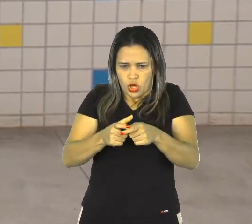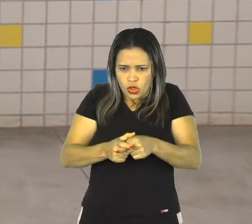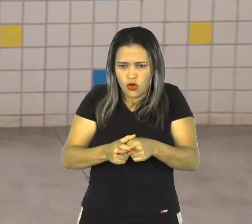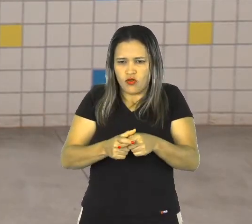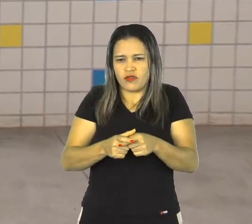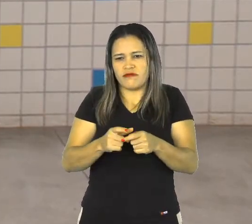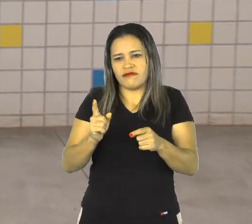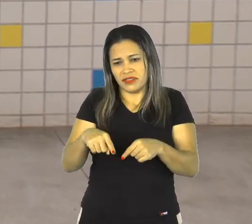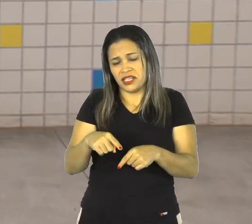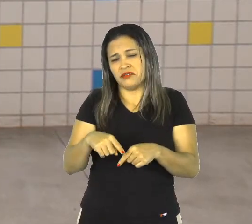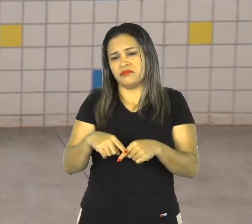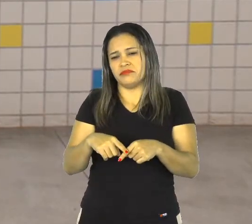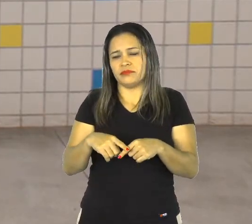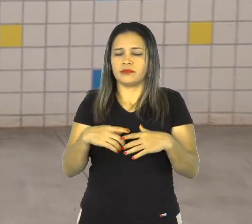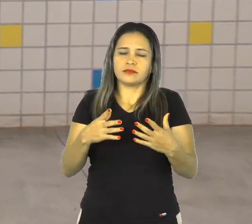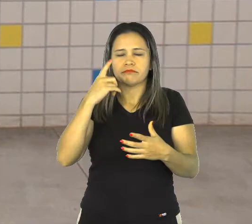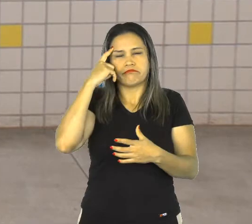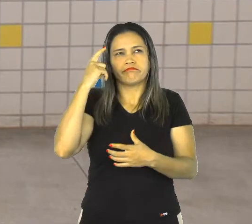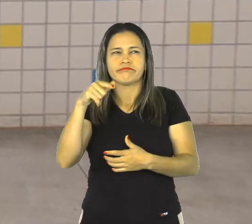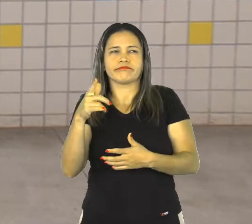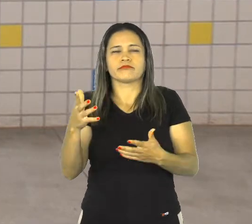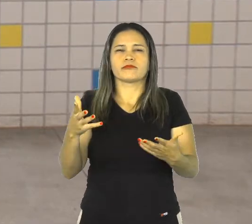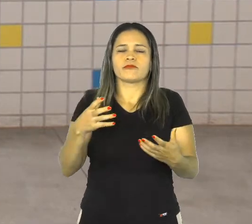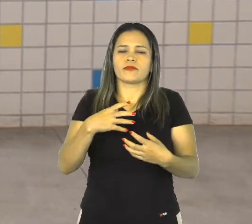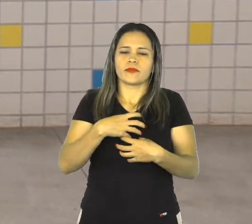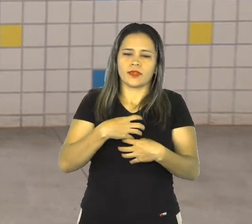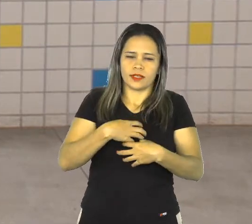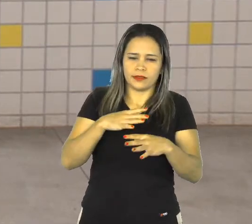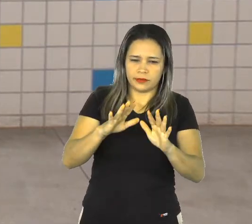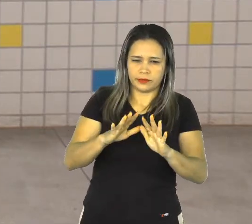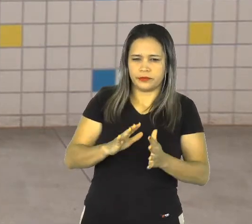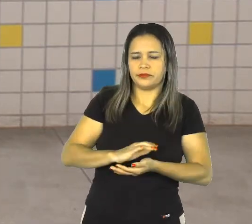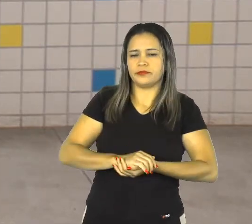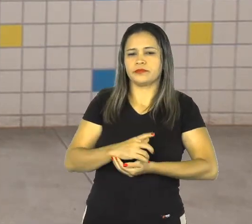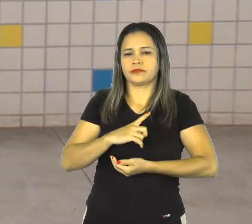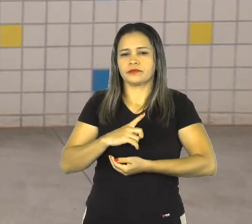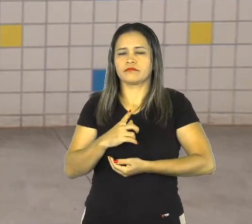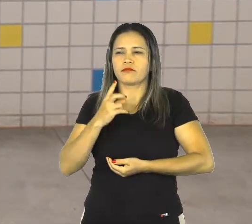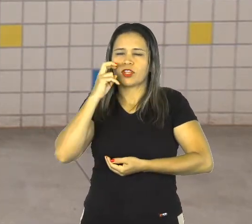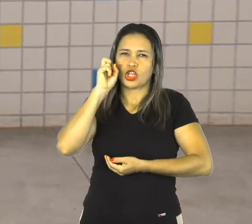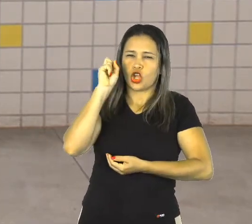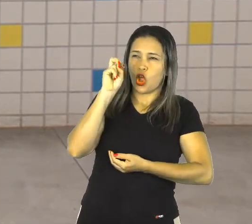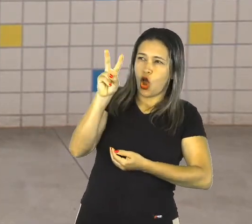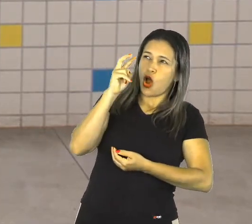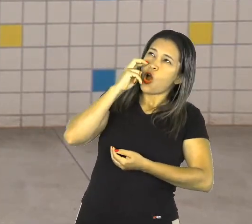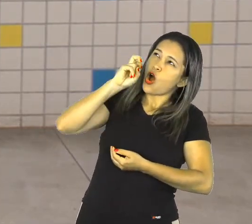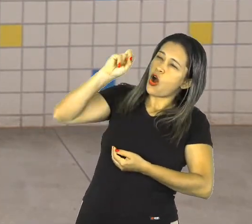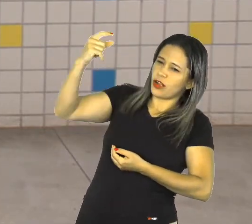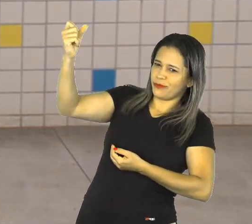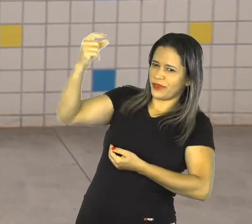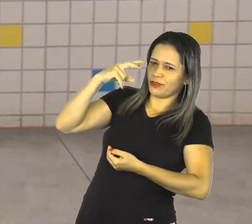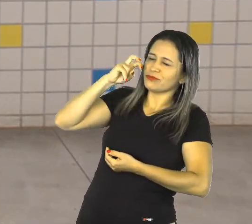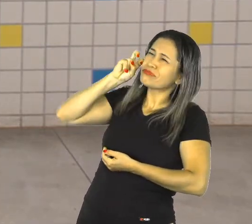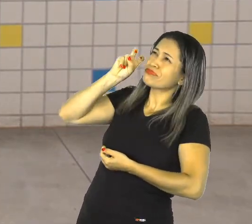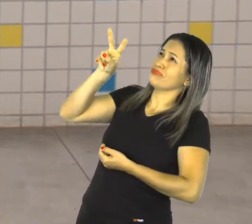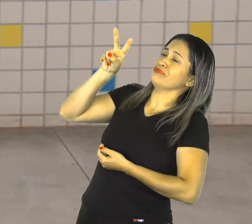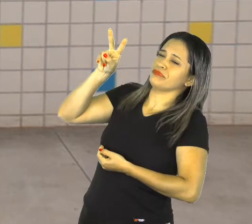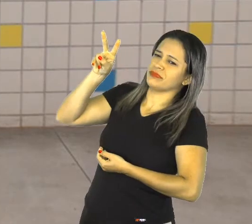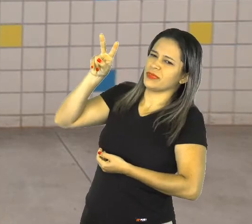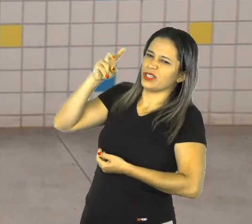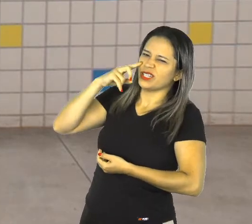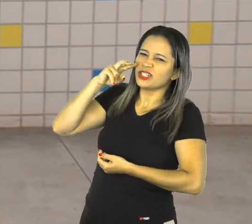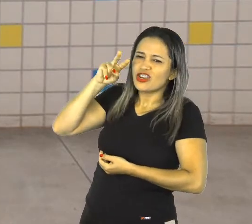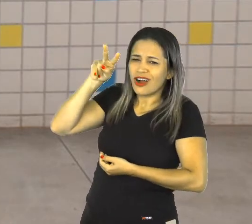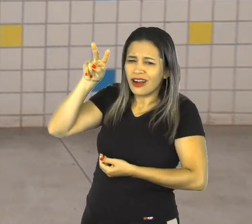quê? Imagina a seguinte situação, quando a gente pega e olha diretamente para a luz, o que acontece? A gente não fica depois com aquela imagem da